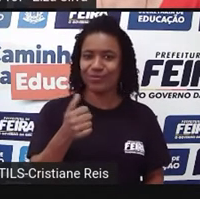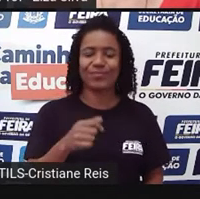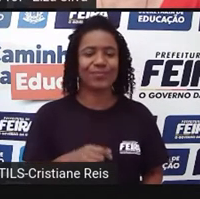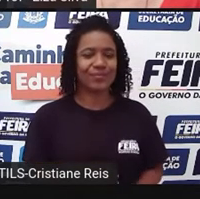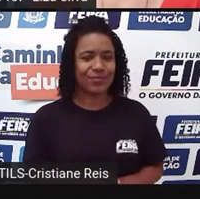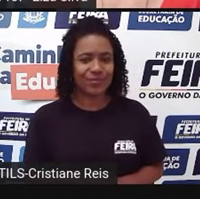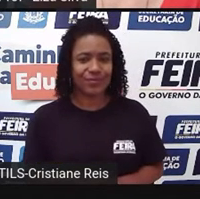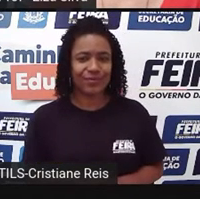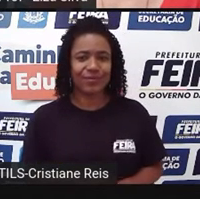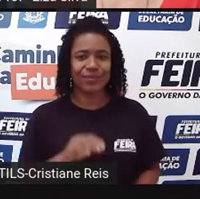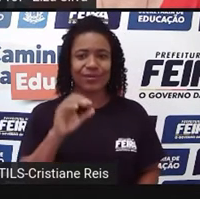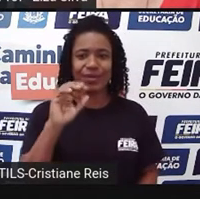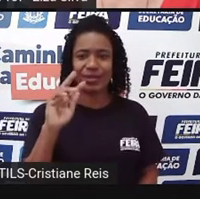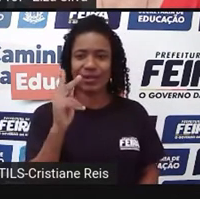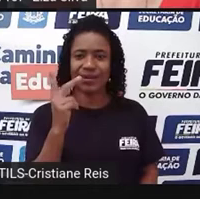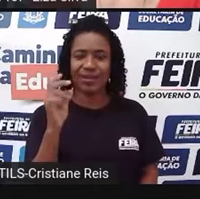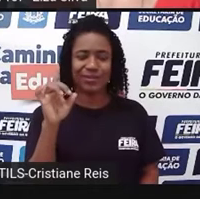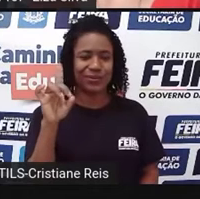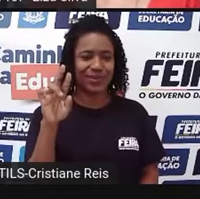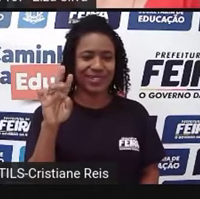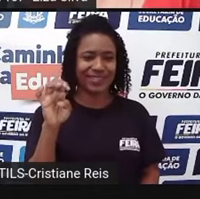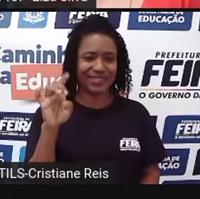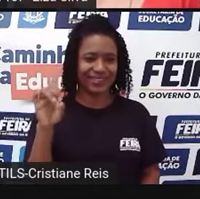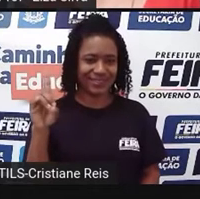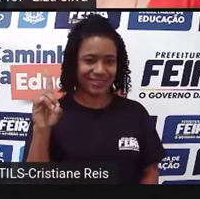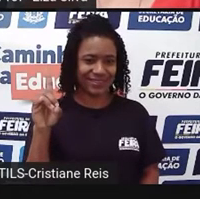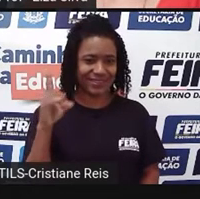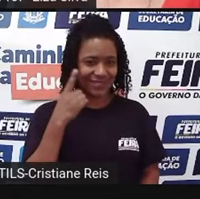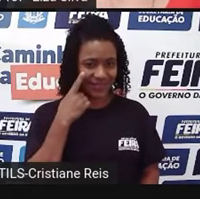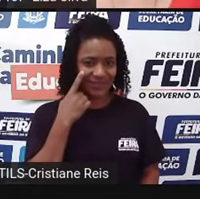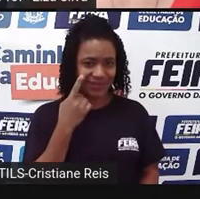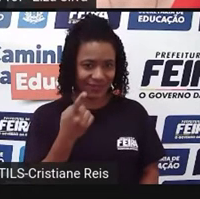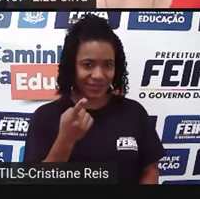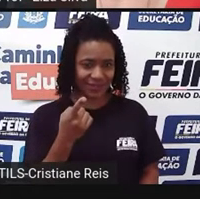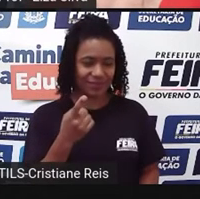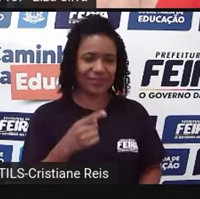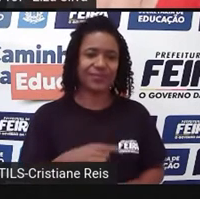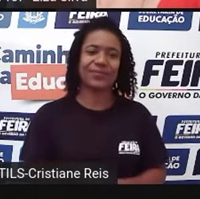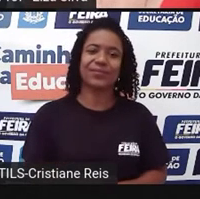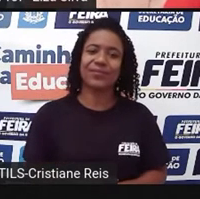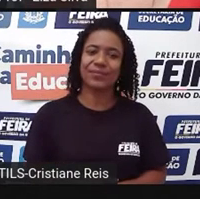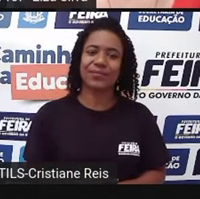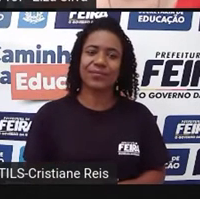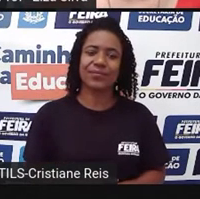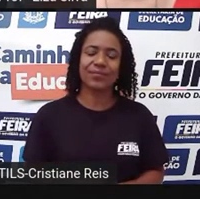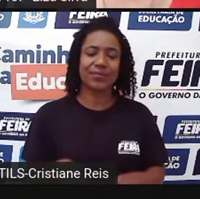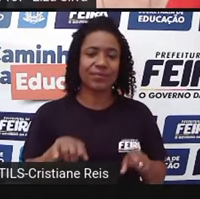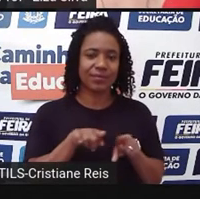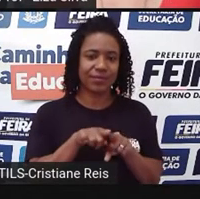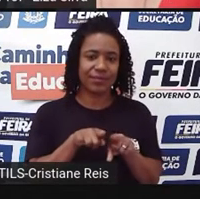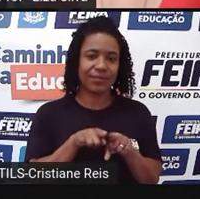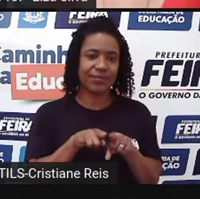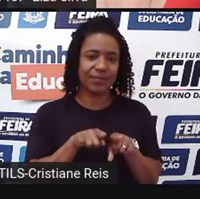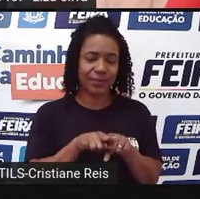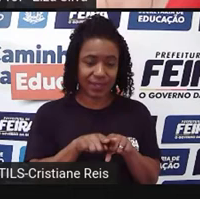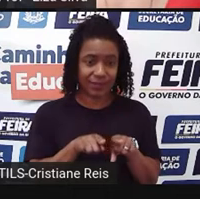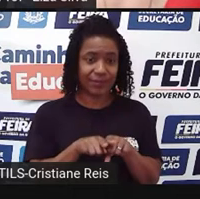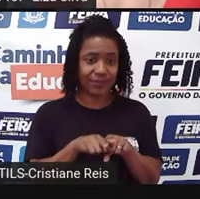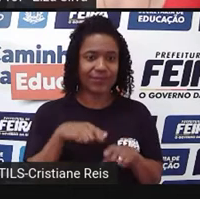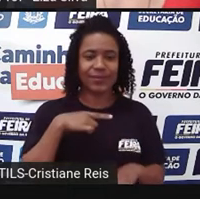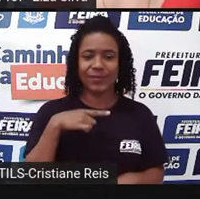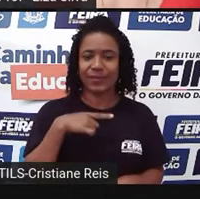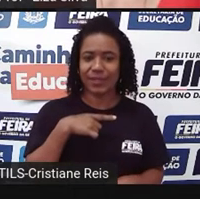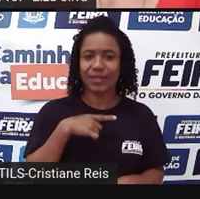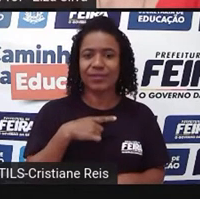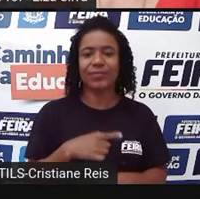e a expressão Hard e existem também as expressões né que a gente se refere